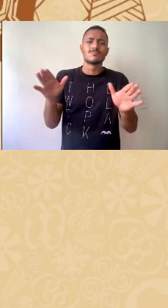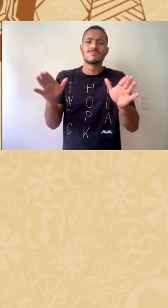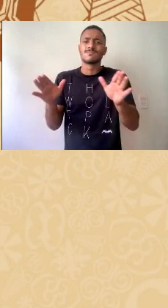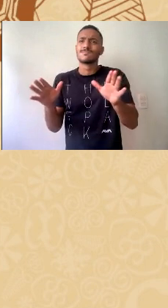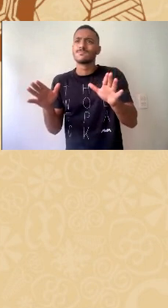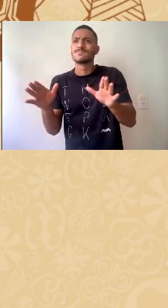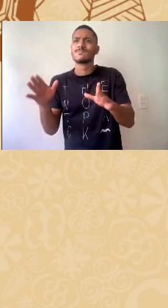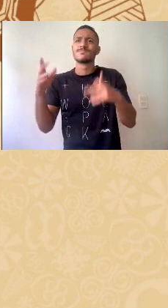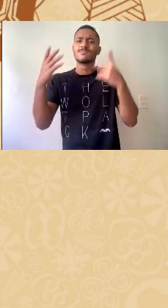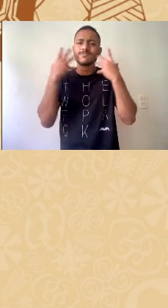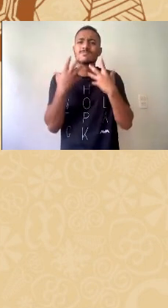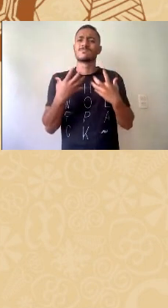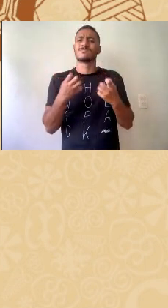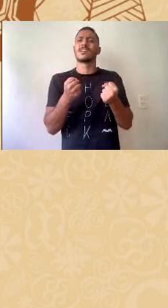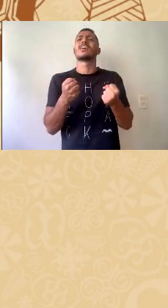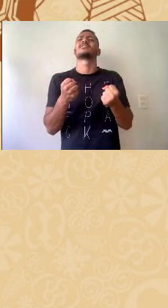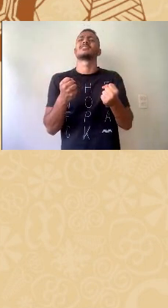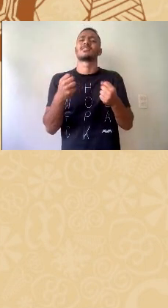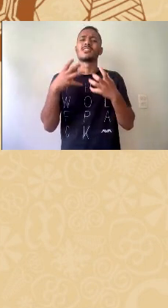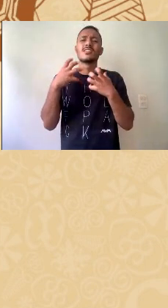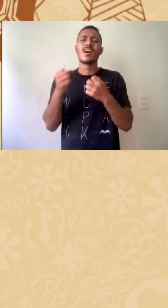conformidade narrativa